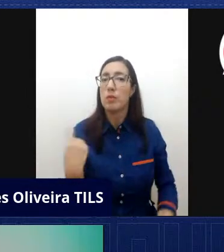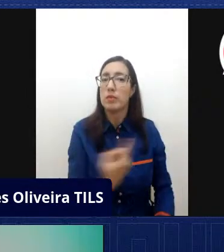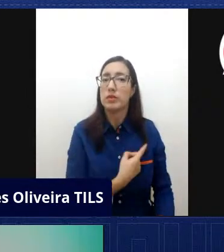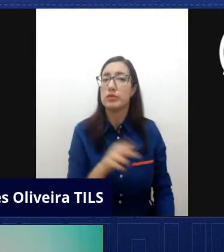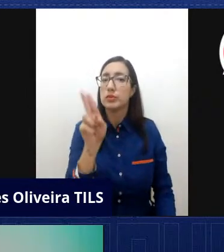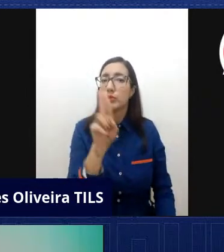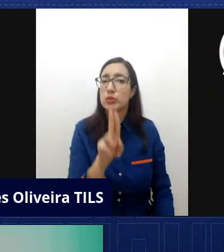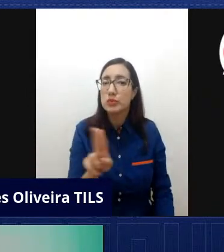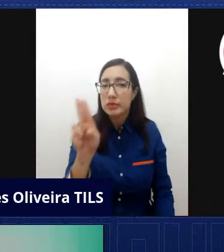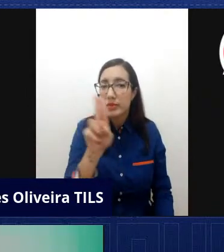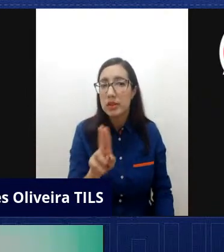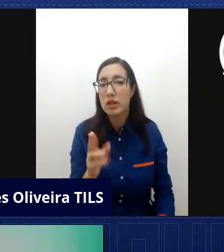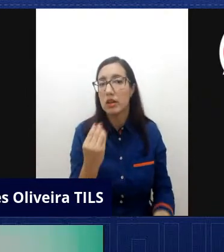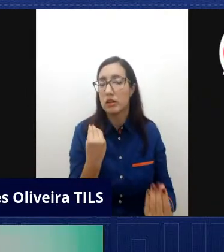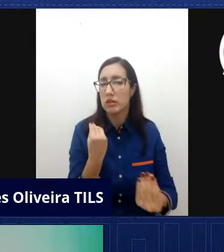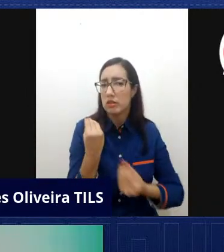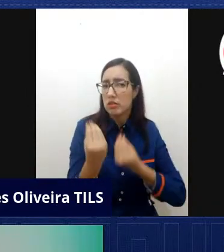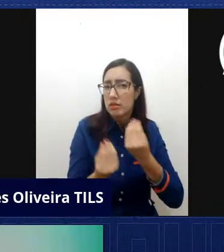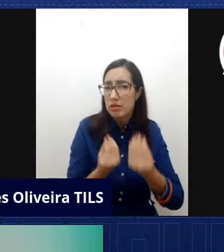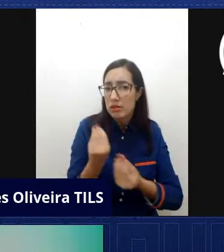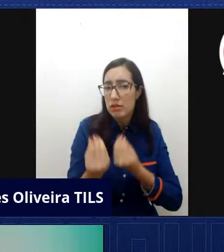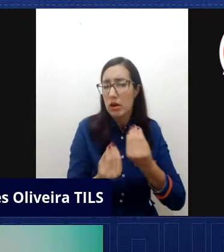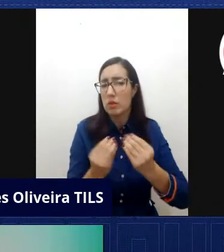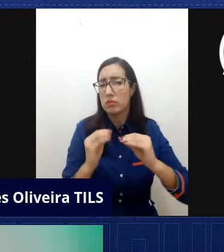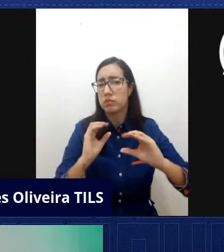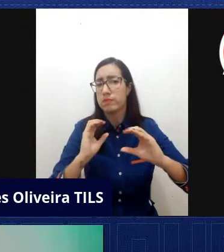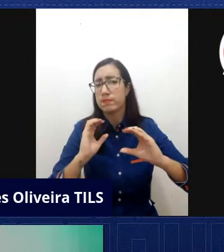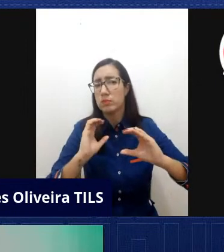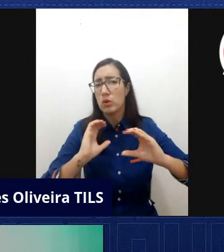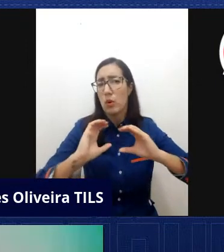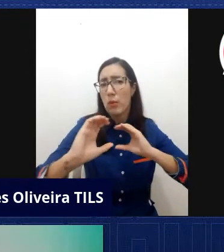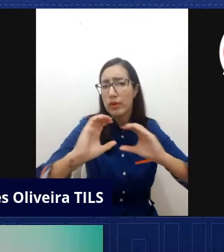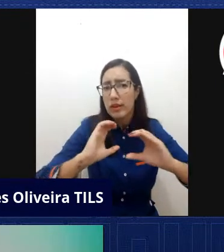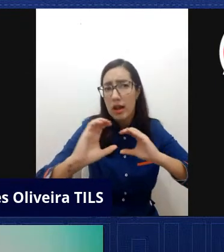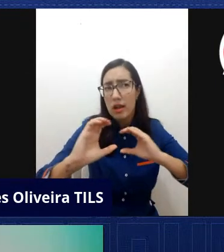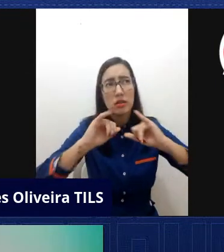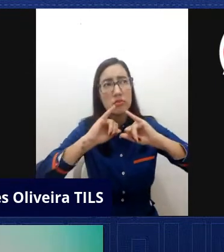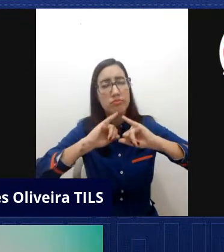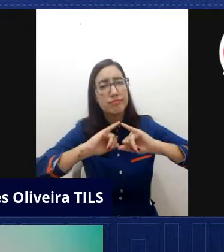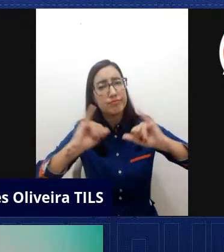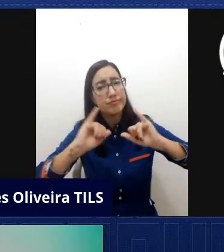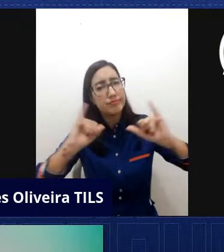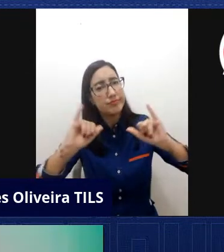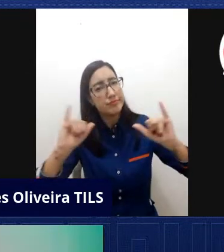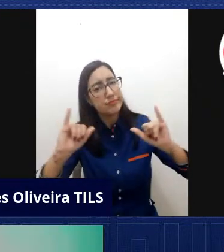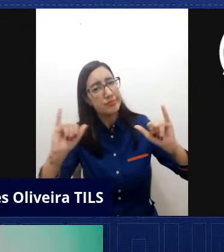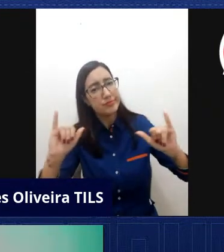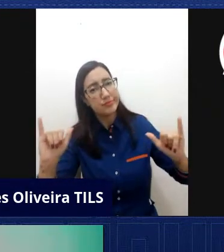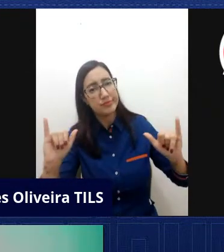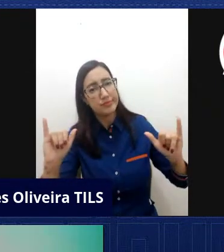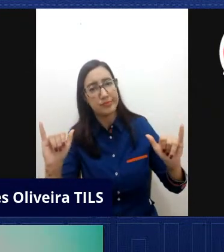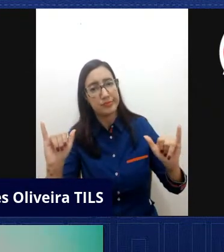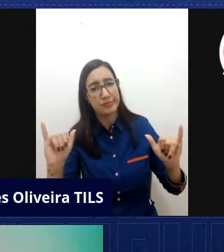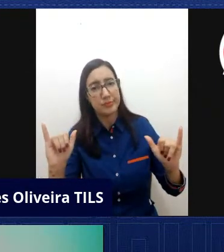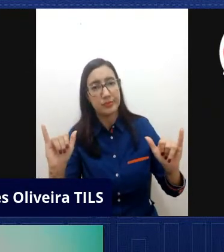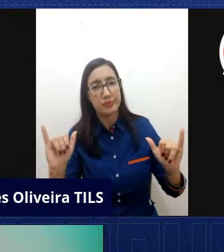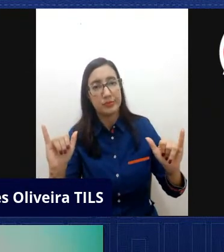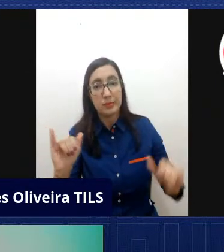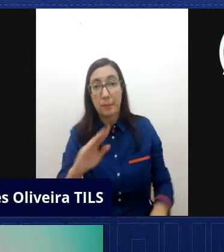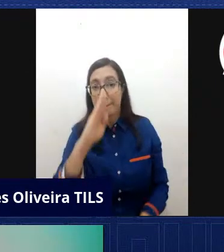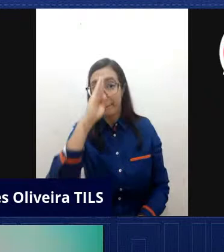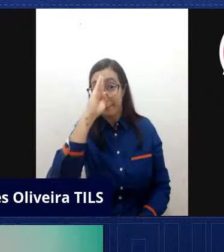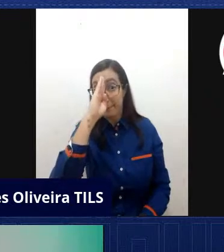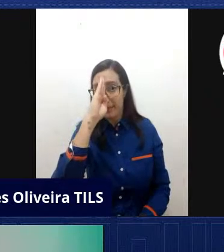ganhar os meios de comunicação de acesso que as mulheres, principalmente as rurais, tinham. Então, todos os detalhes